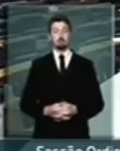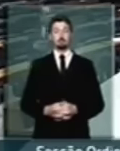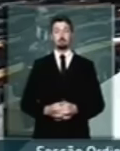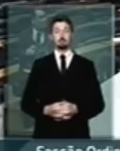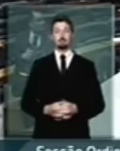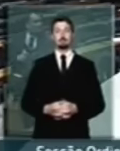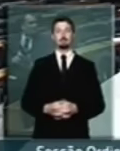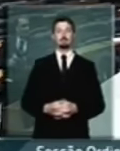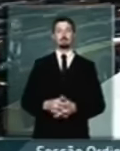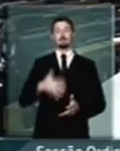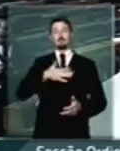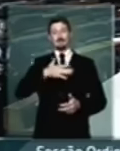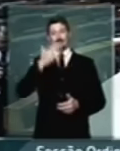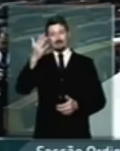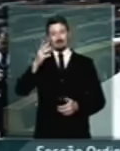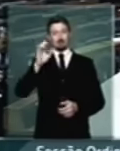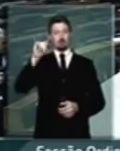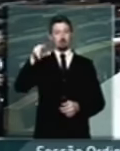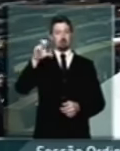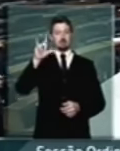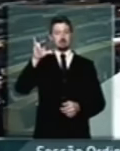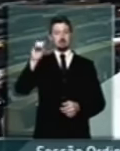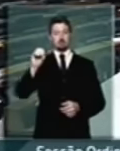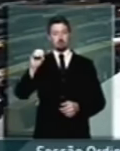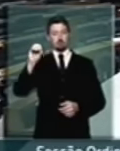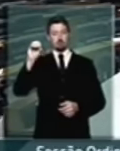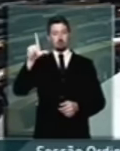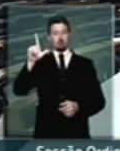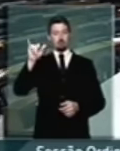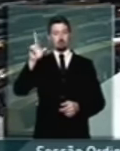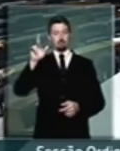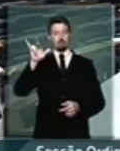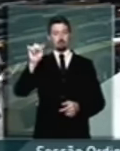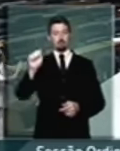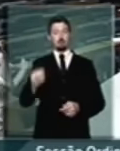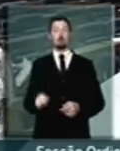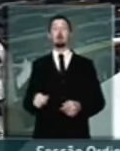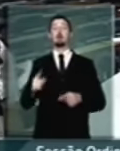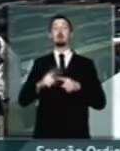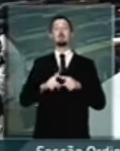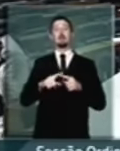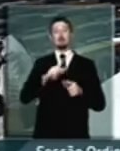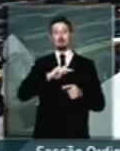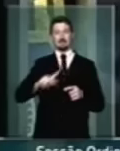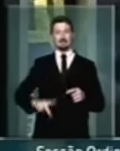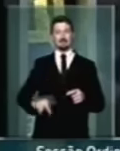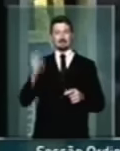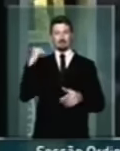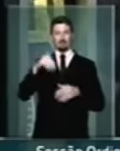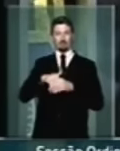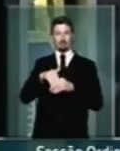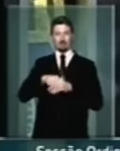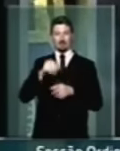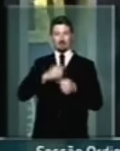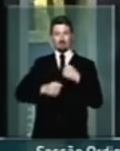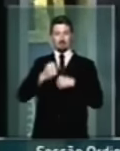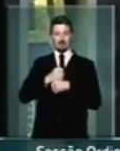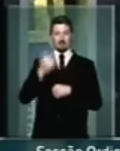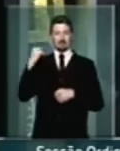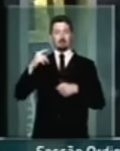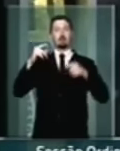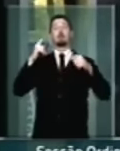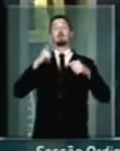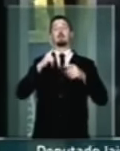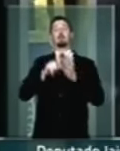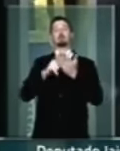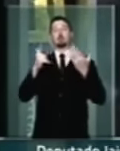Prezado Inocêncio Oliveira, por ocasião das eleições presidenciais do ano passado, a imprensa deu ampla